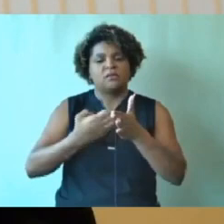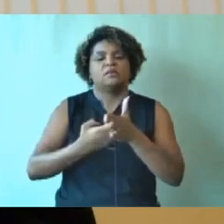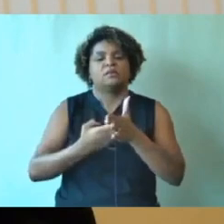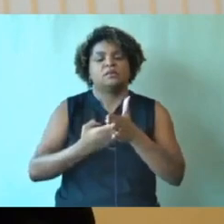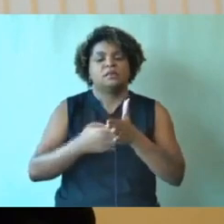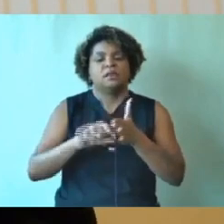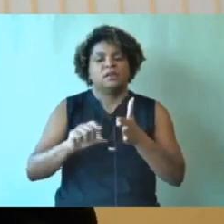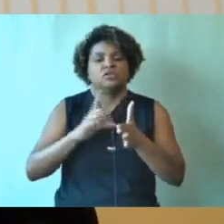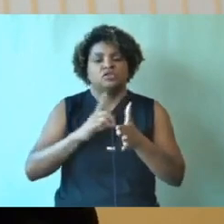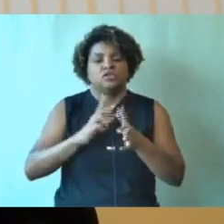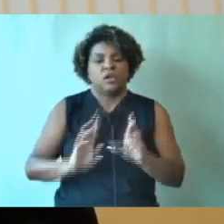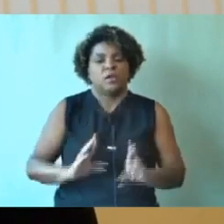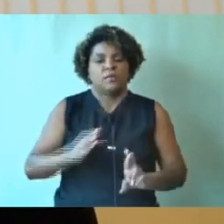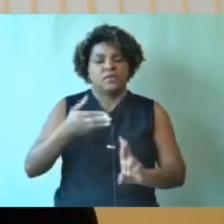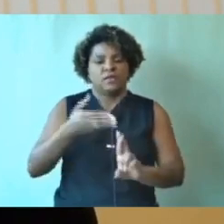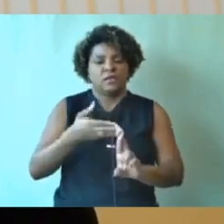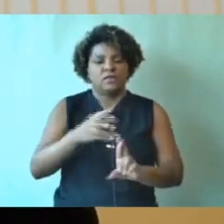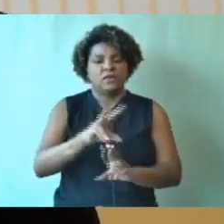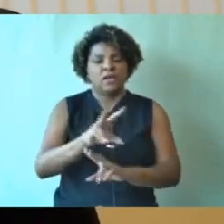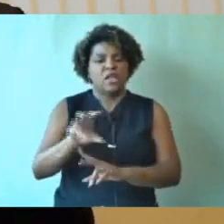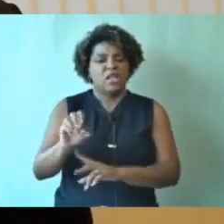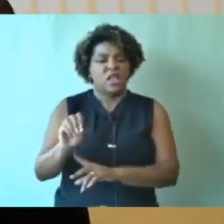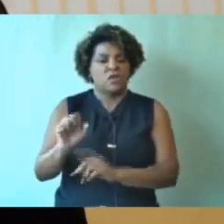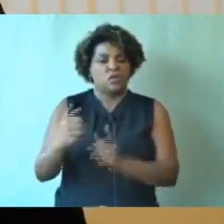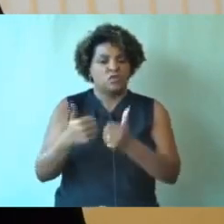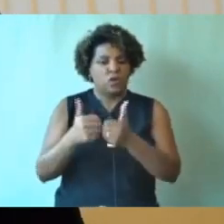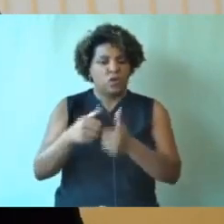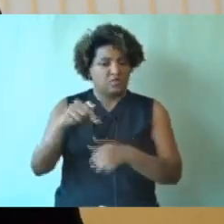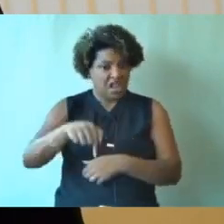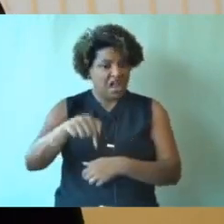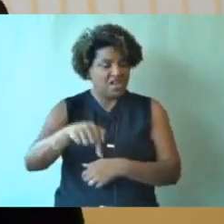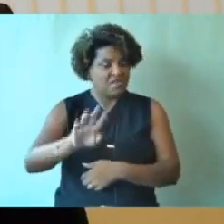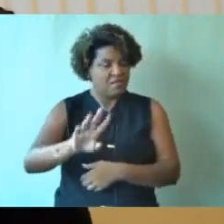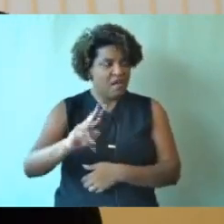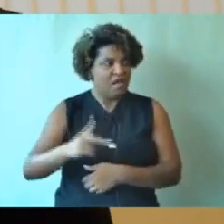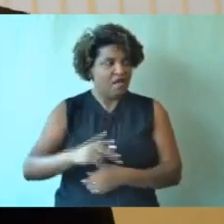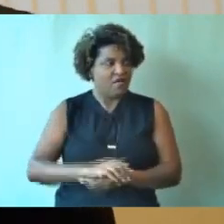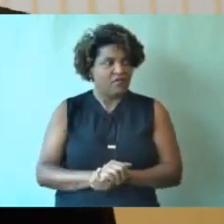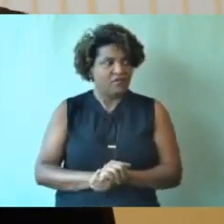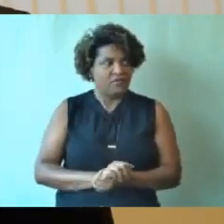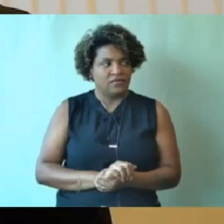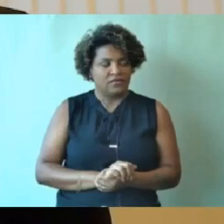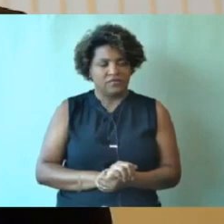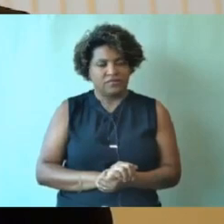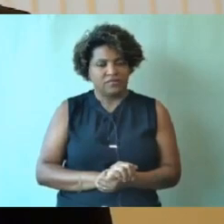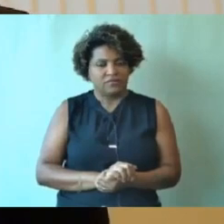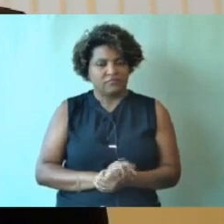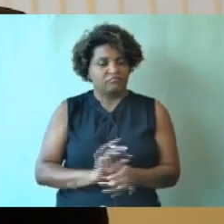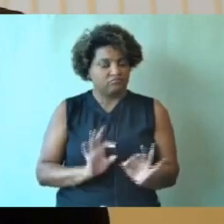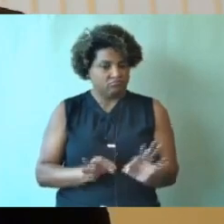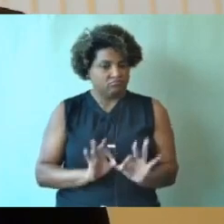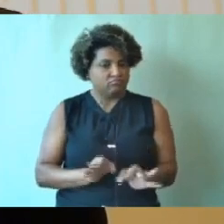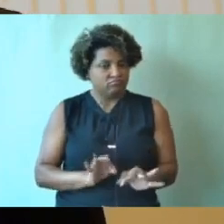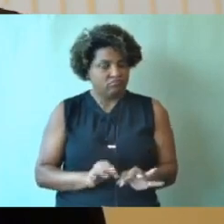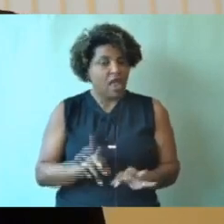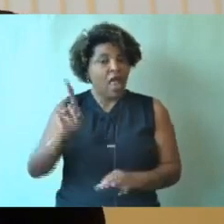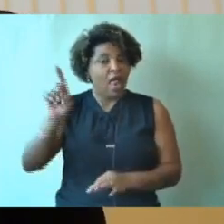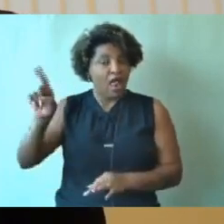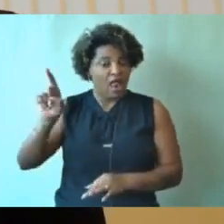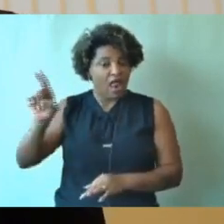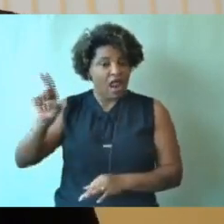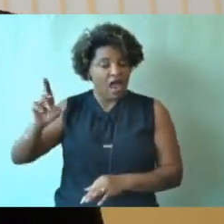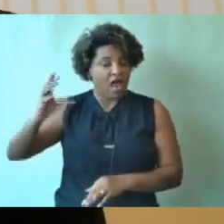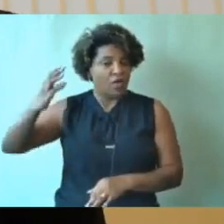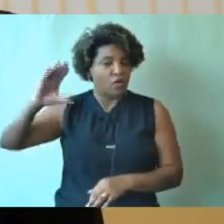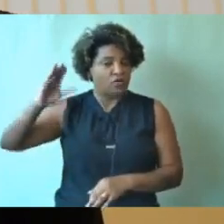que representa em torno de 500 ônibus, aqui na região metropolitana de Belo Horizonte, tá certo? E em Contagem deve ter quase 100